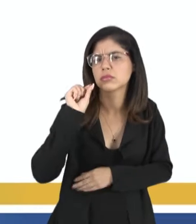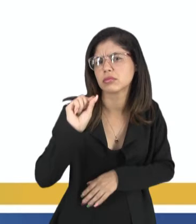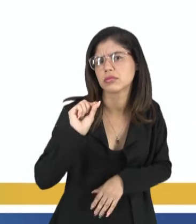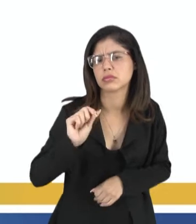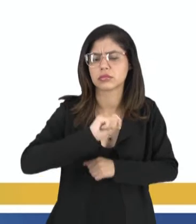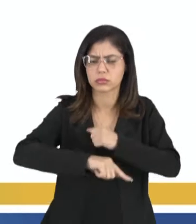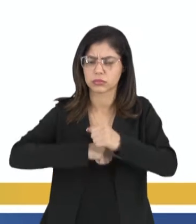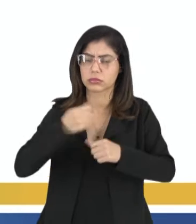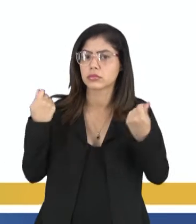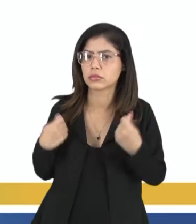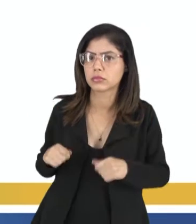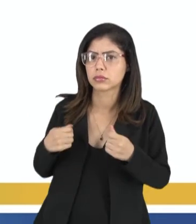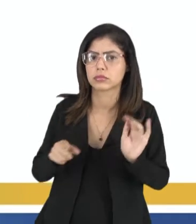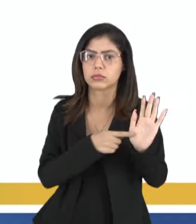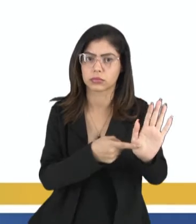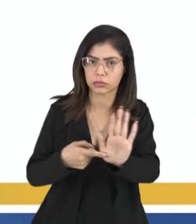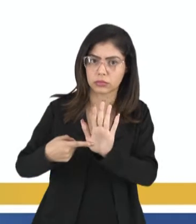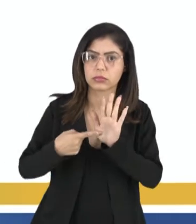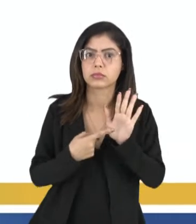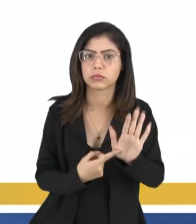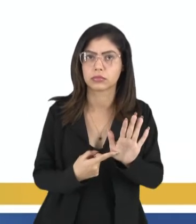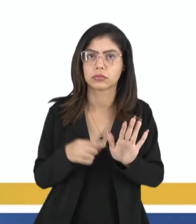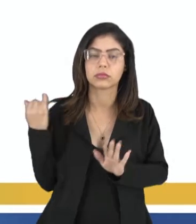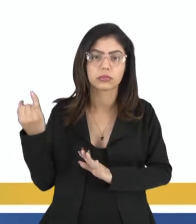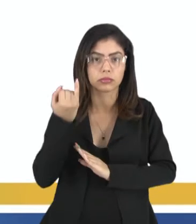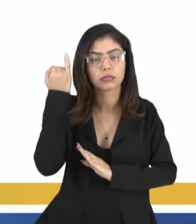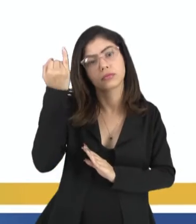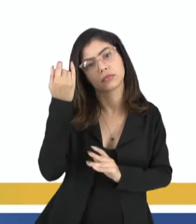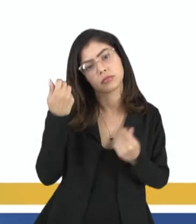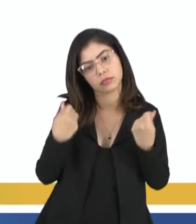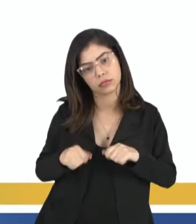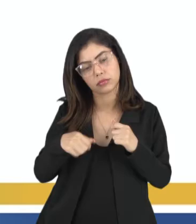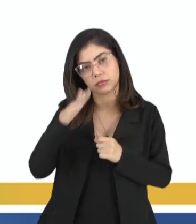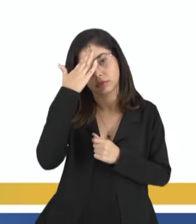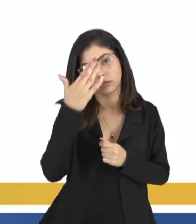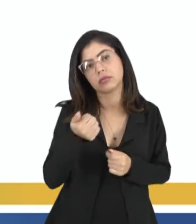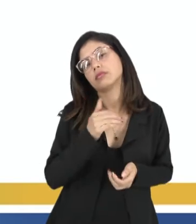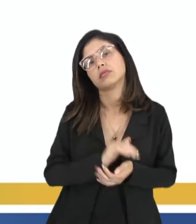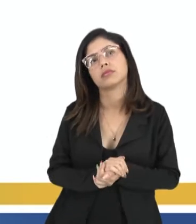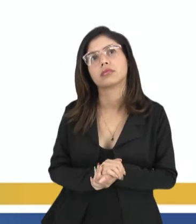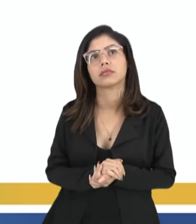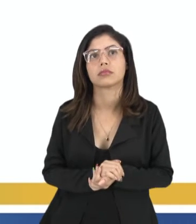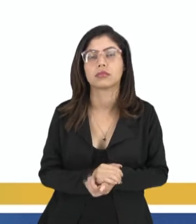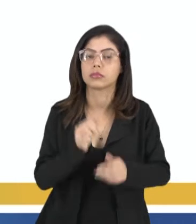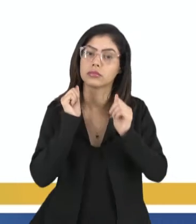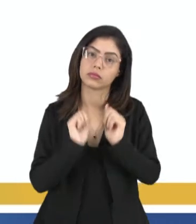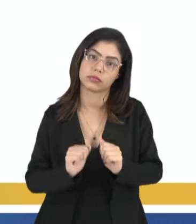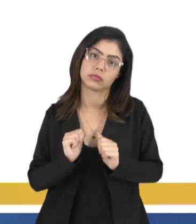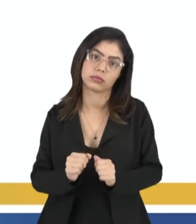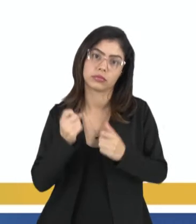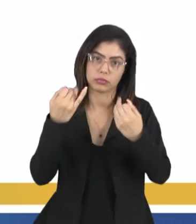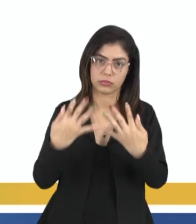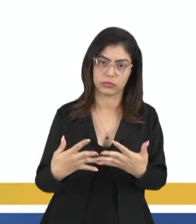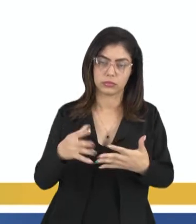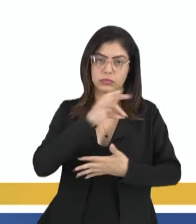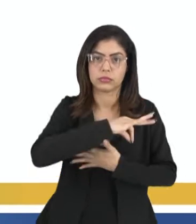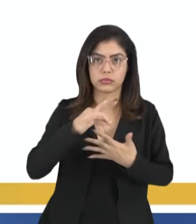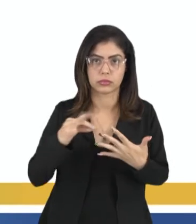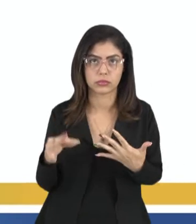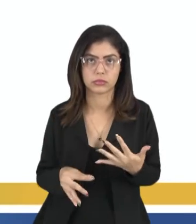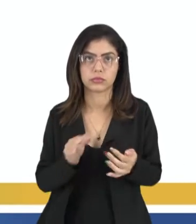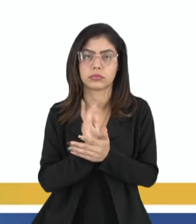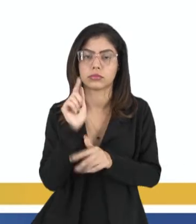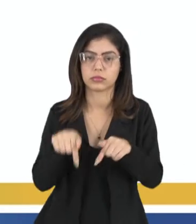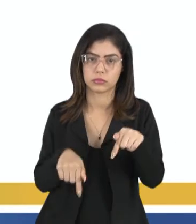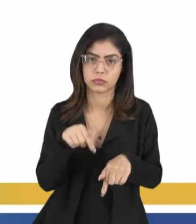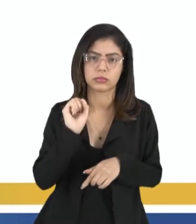eles precisam apresentar de importante, o que a gente precisa saber para que a gente possa definir o elemento químico e